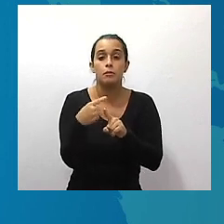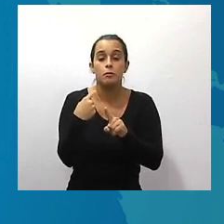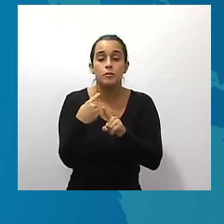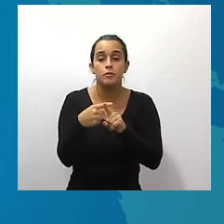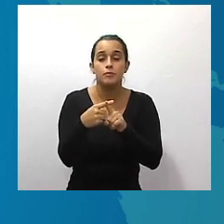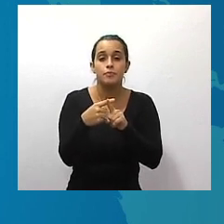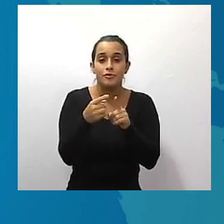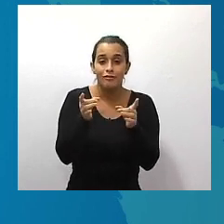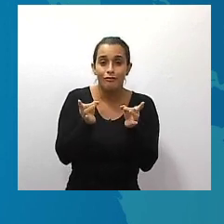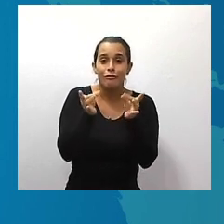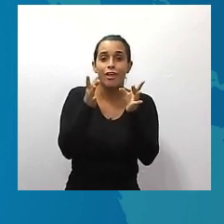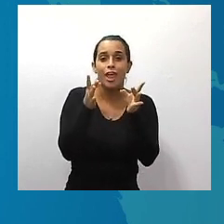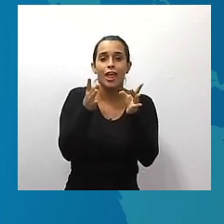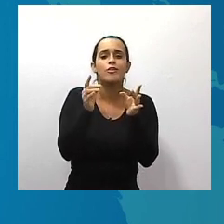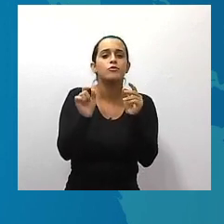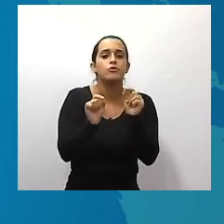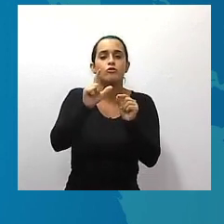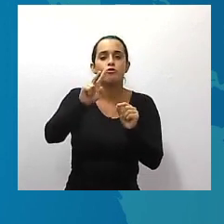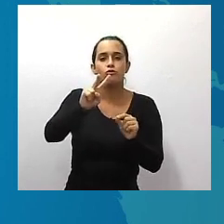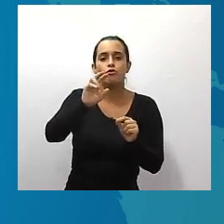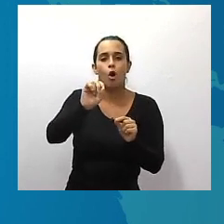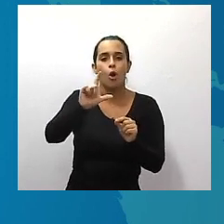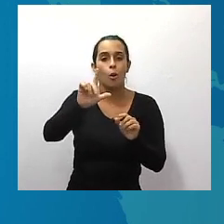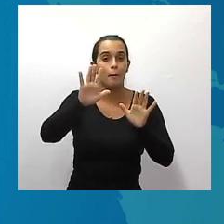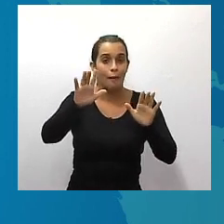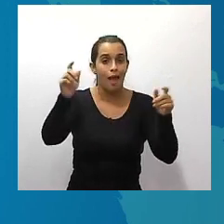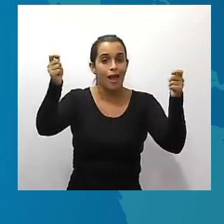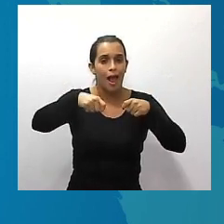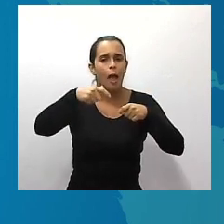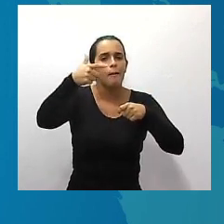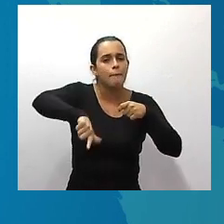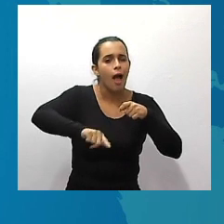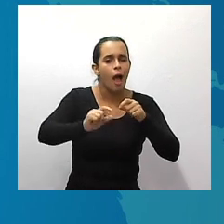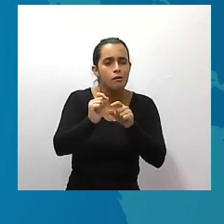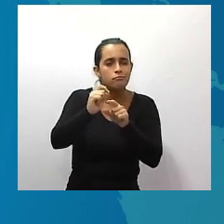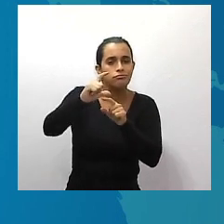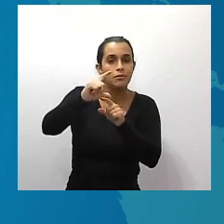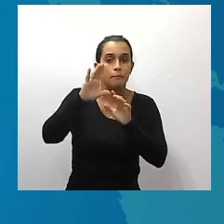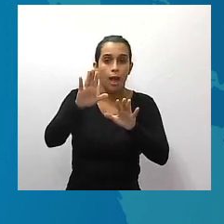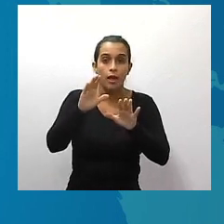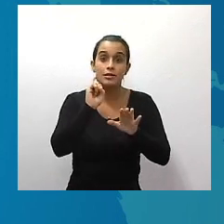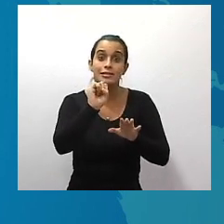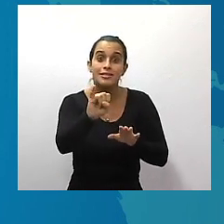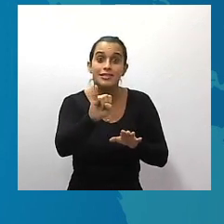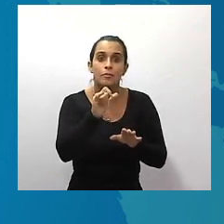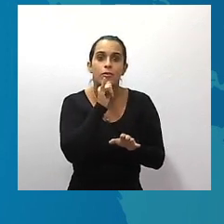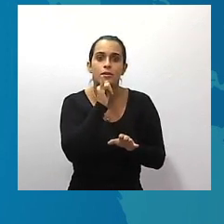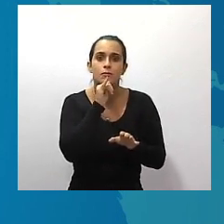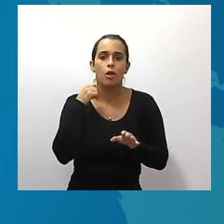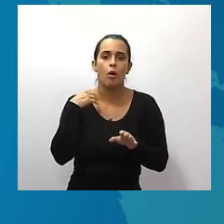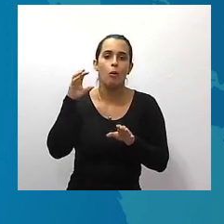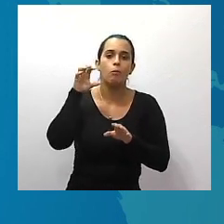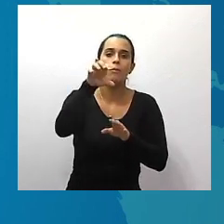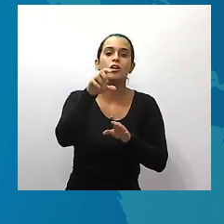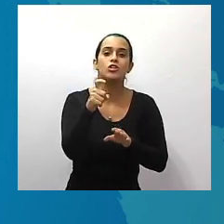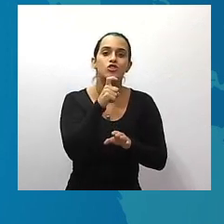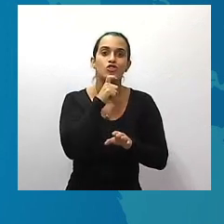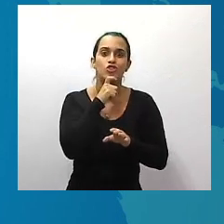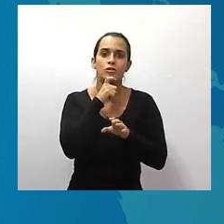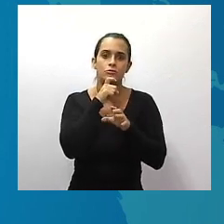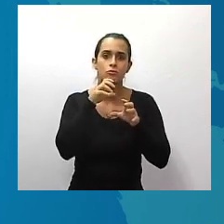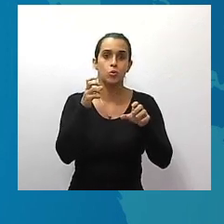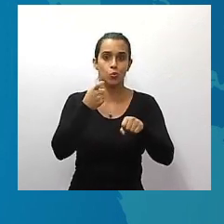governo porque não dá, falta muita água e aí a culpa é do governo por causa dessa